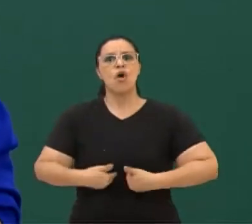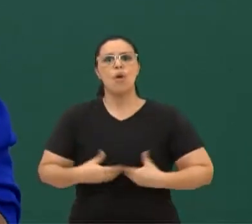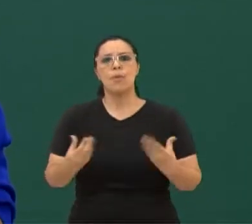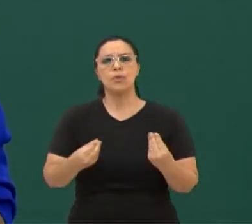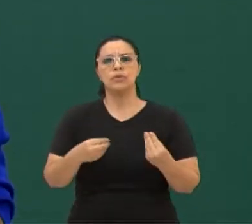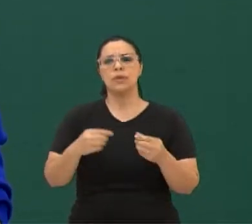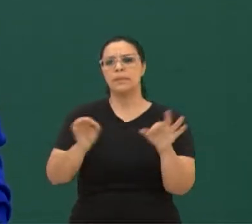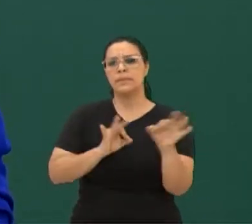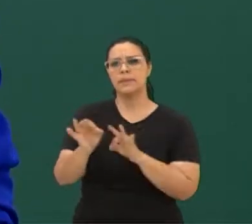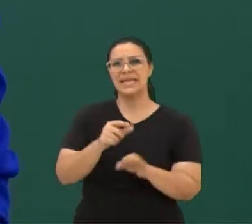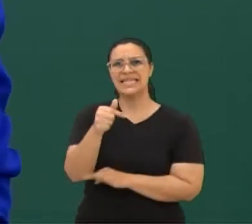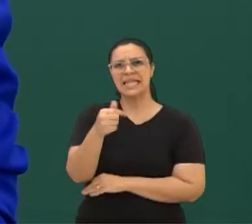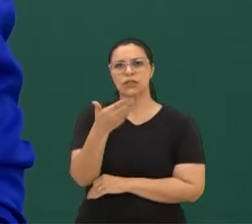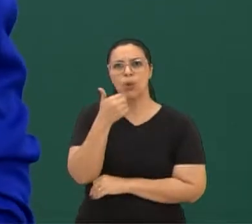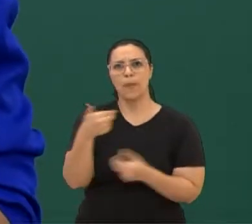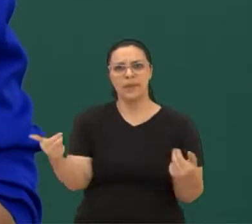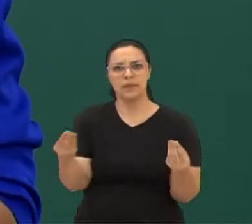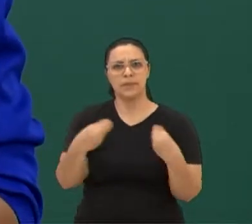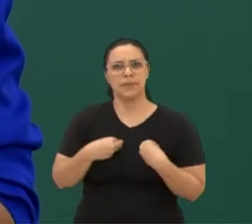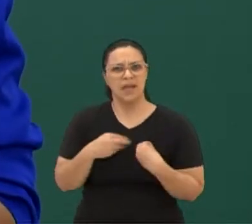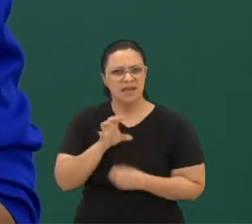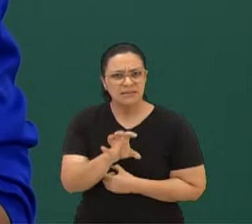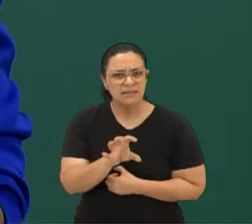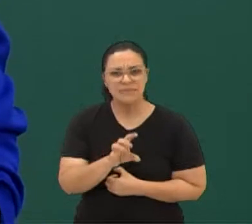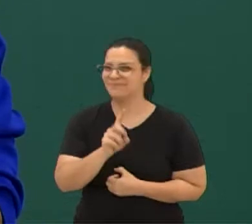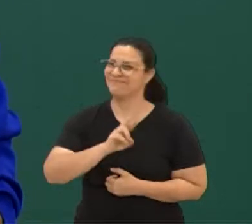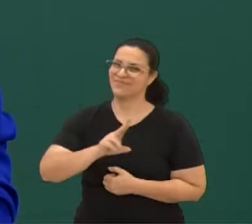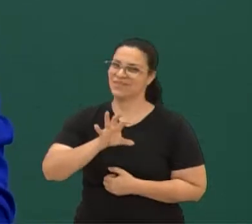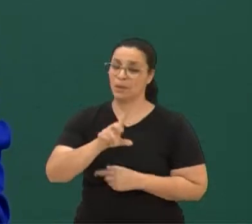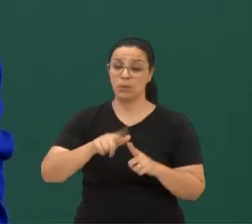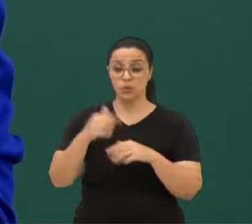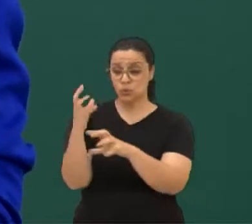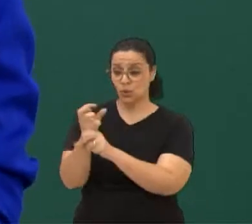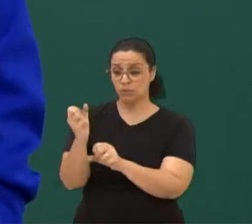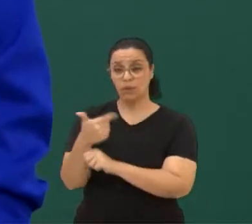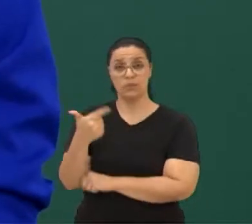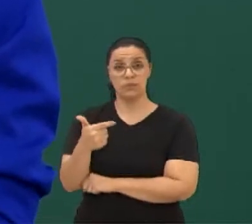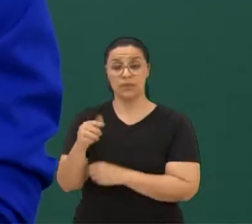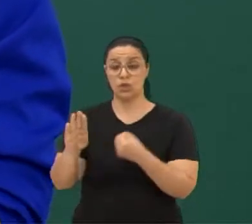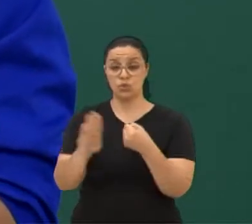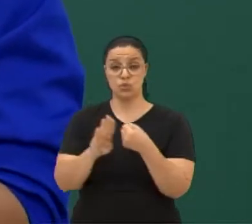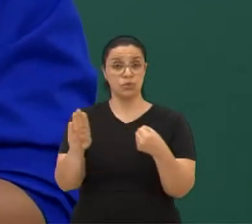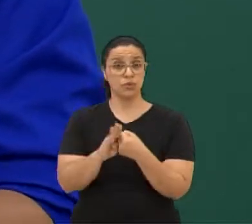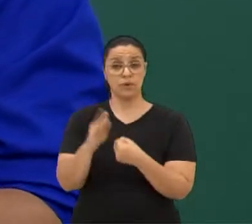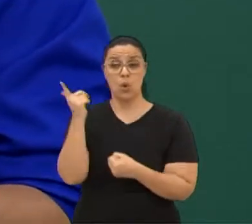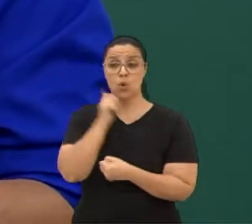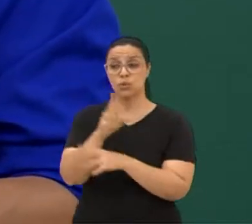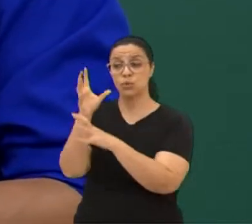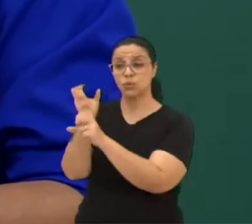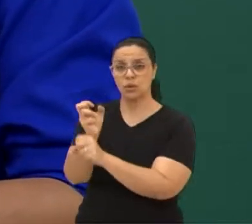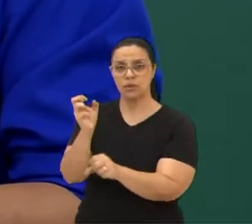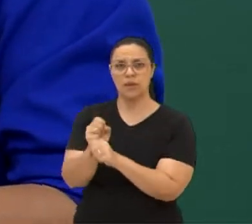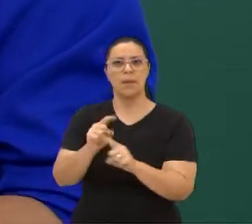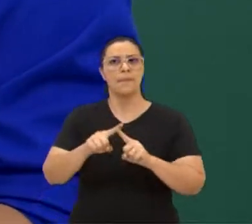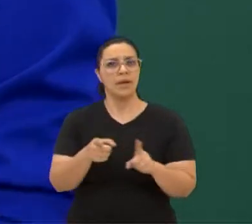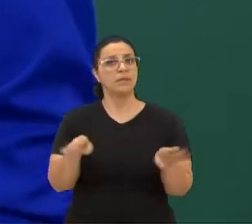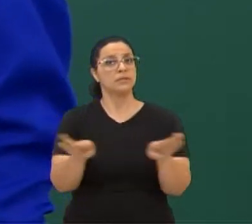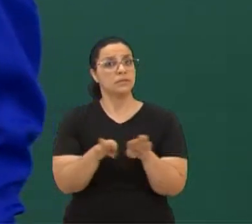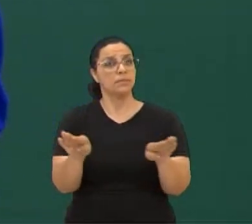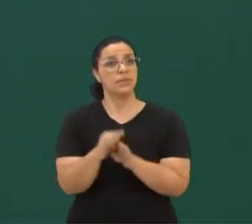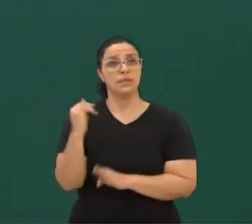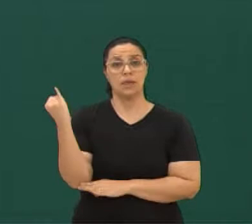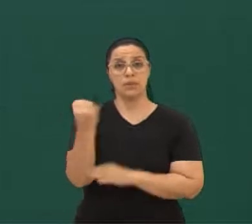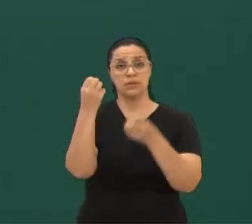fome prepara sete comidas para mim como você mandar então ela é um substantivo incontável Vale